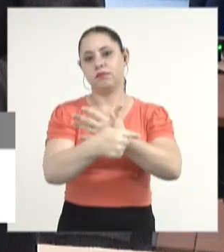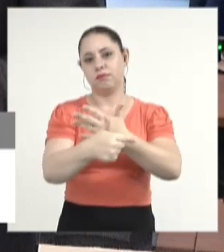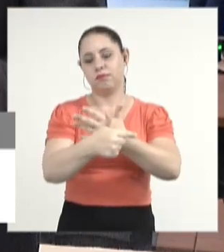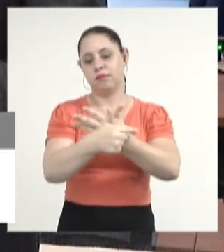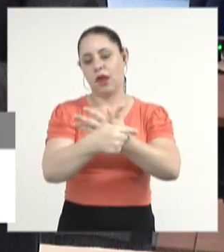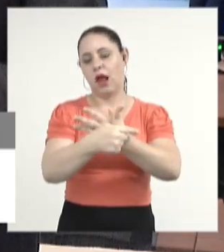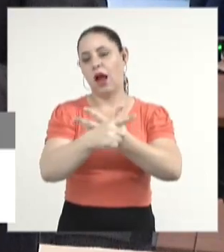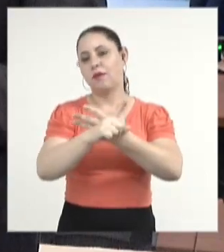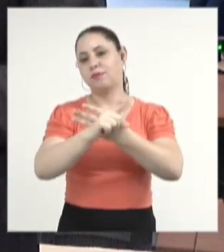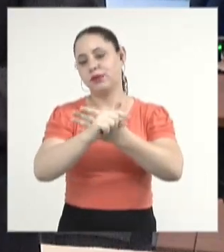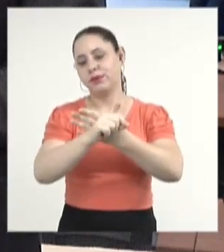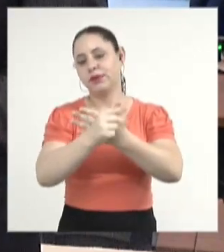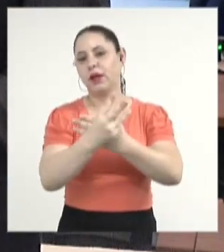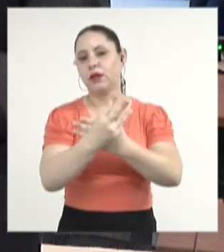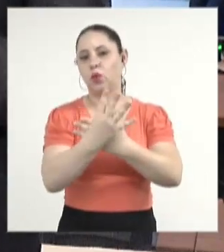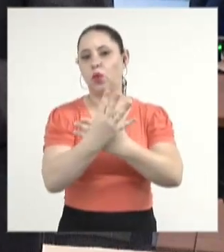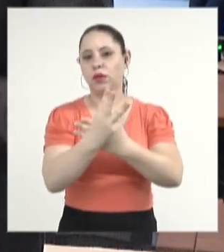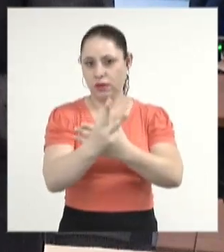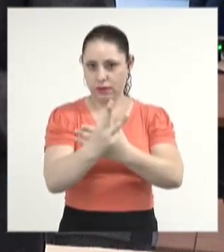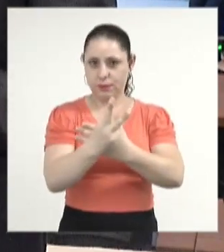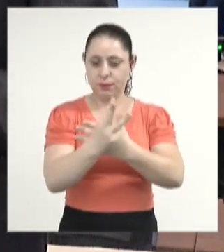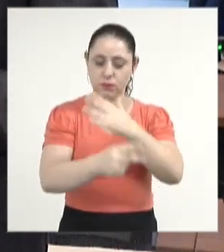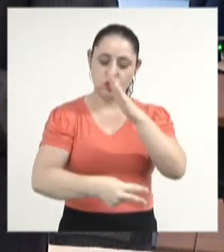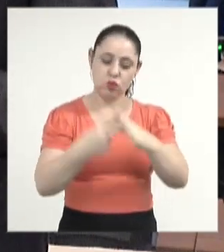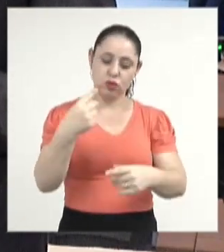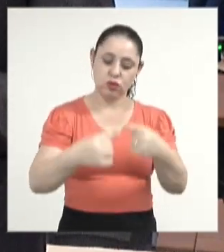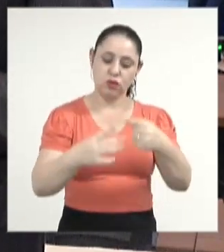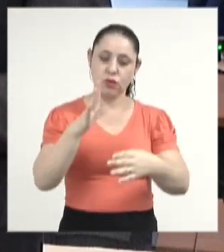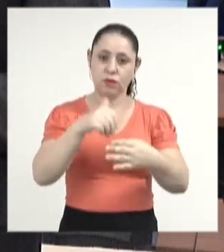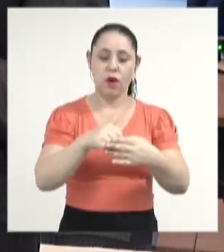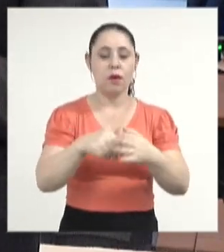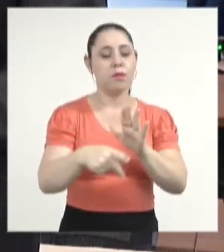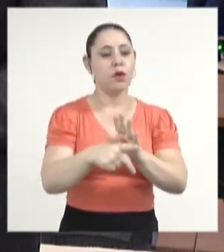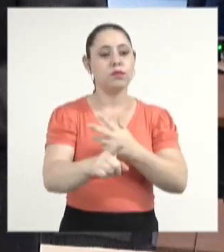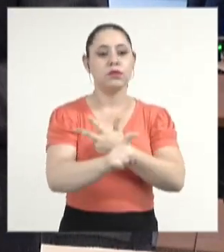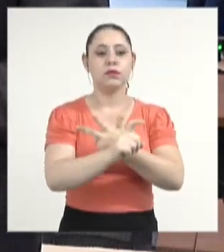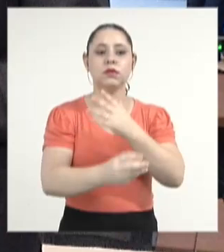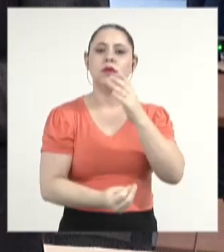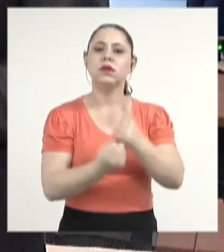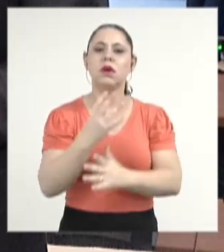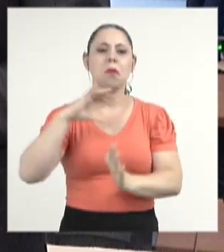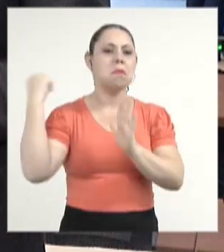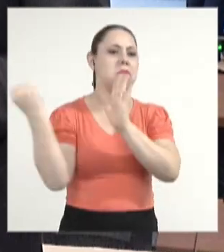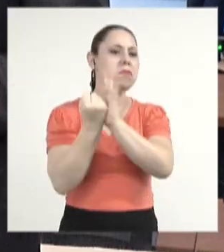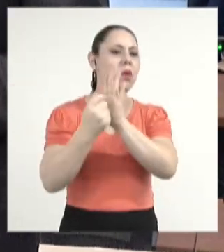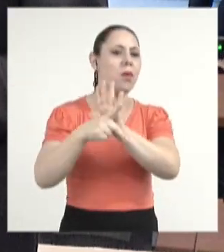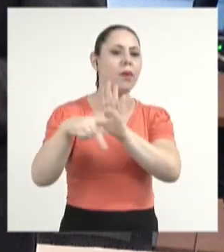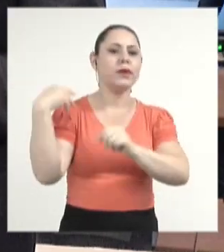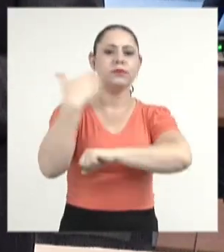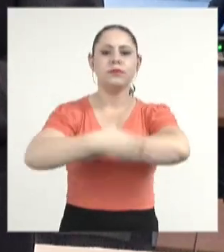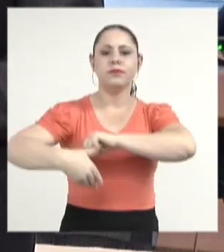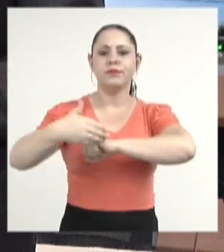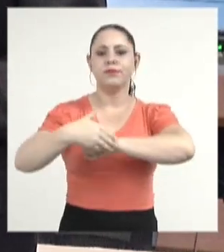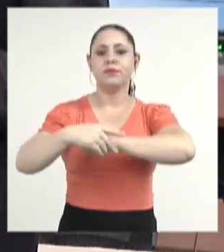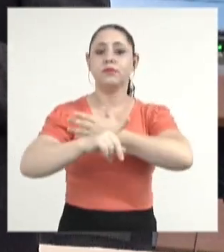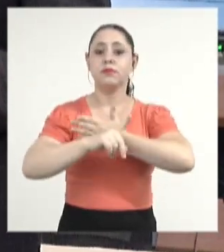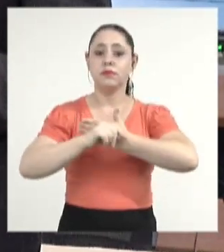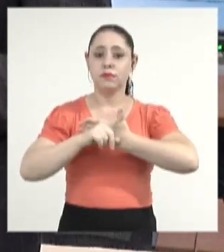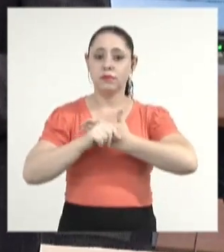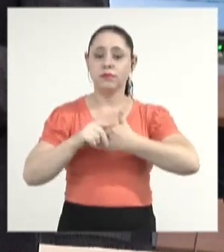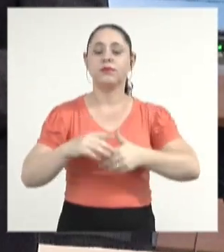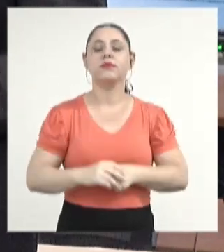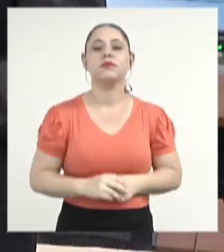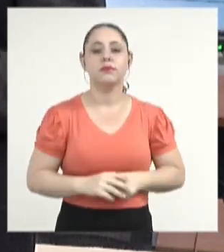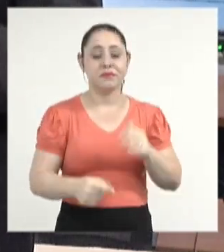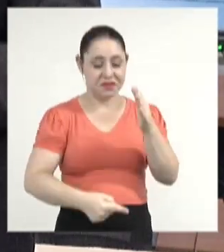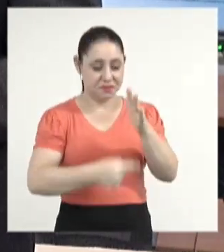Pantanal, que é o projeto de lei 343, em segunda votação do Executivo, que criou um marco legal na proteção do Pantanal. A